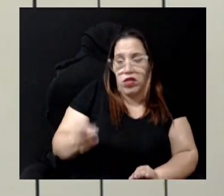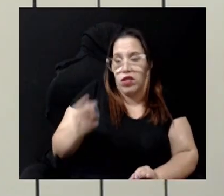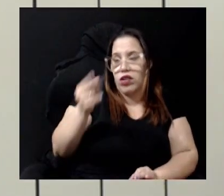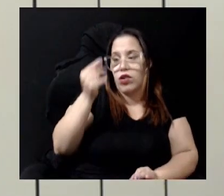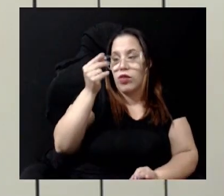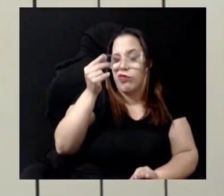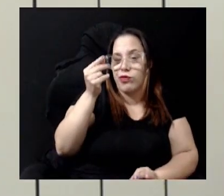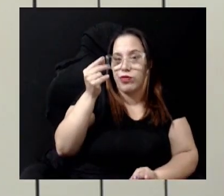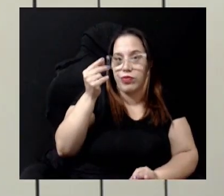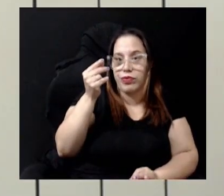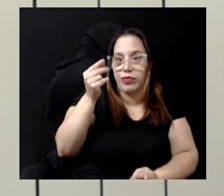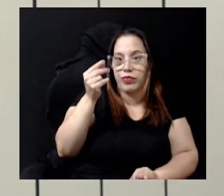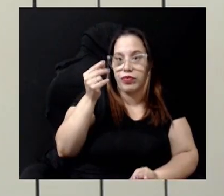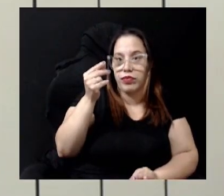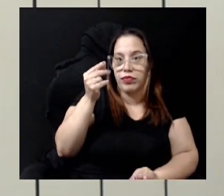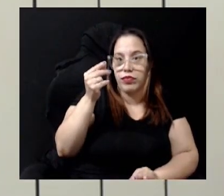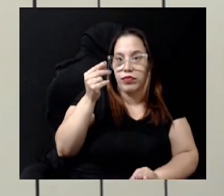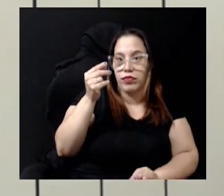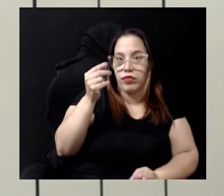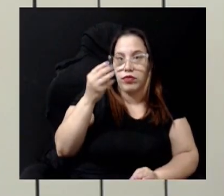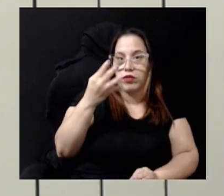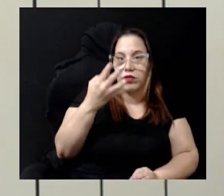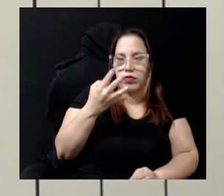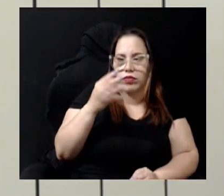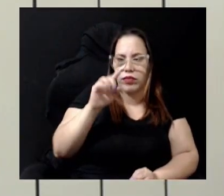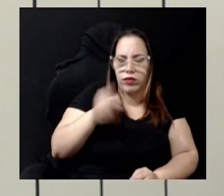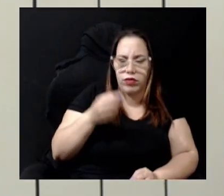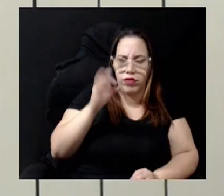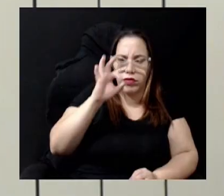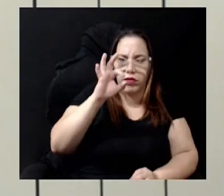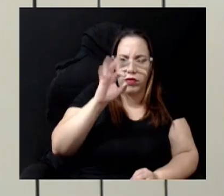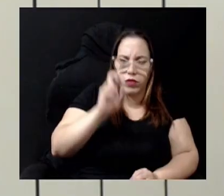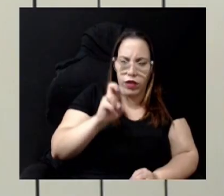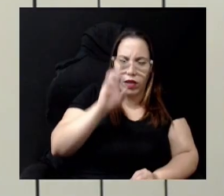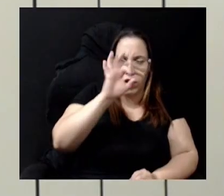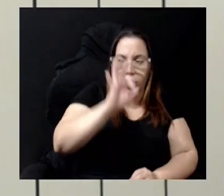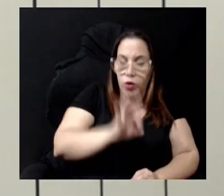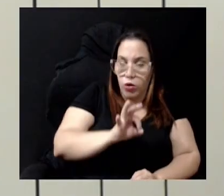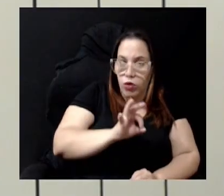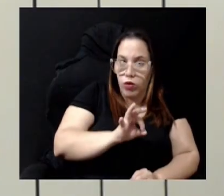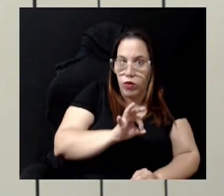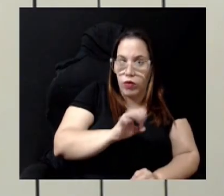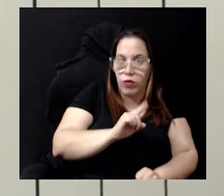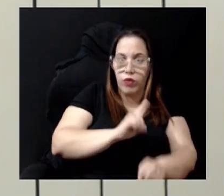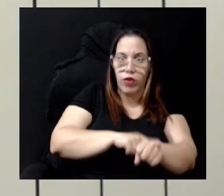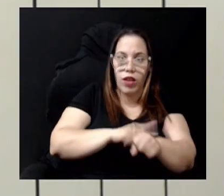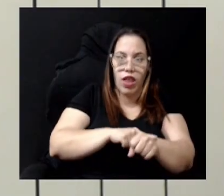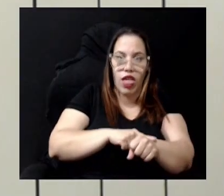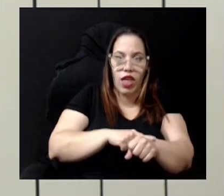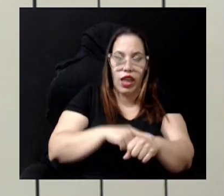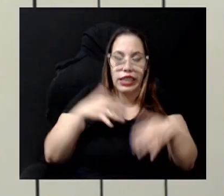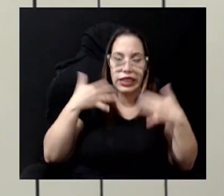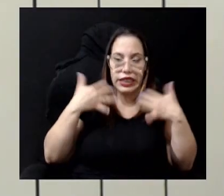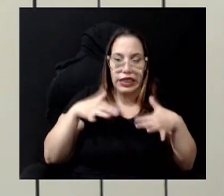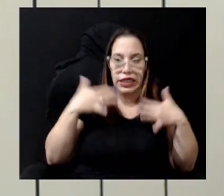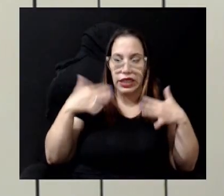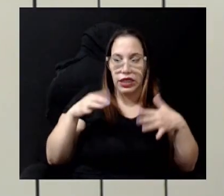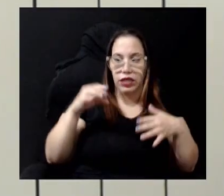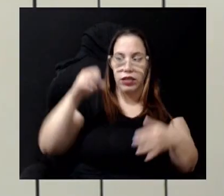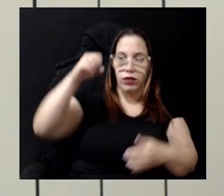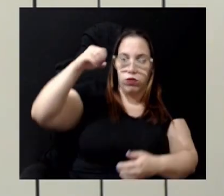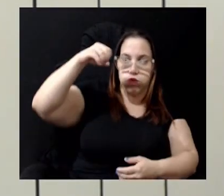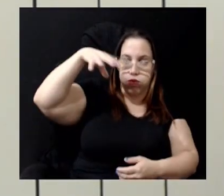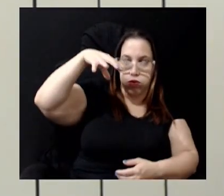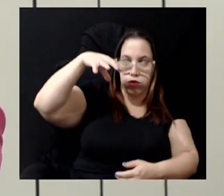medida era cerca de 4,5% da demanda no horário de pico. O tempo de luz natural a mais